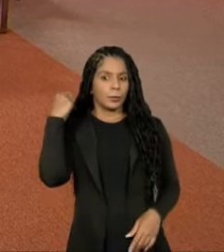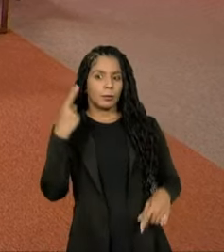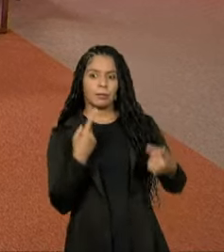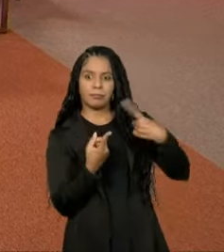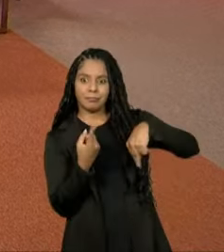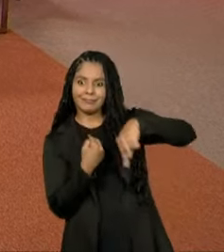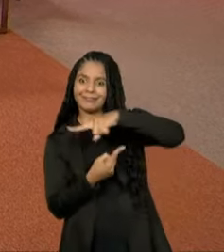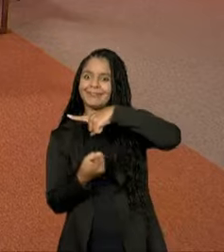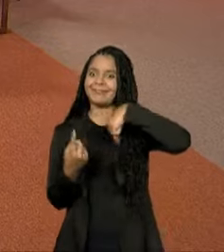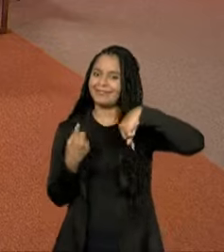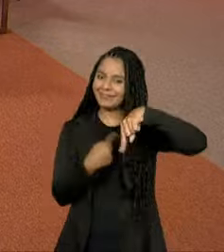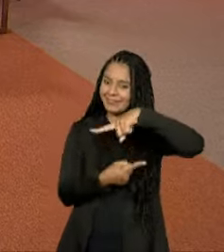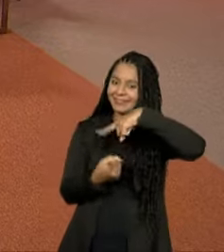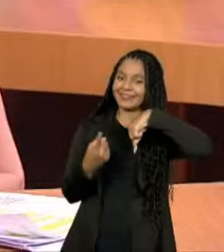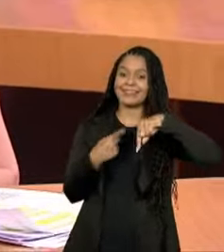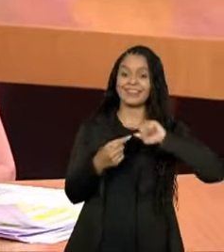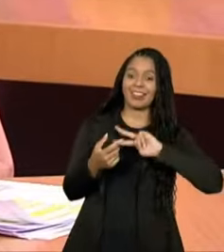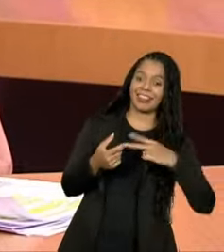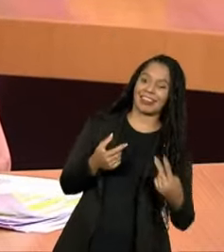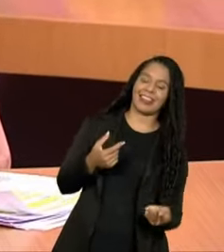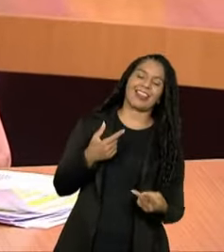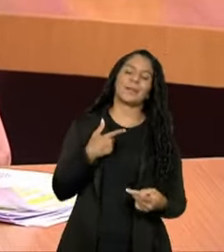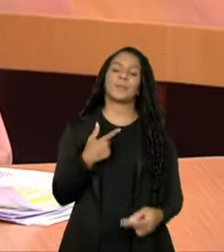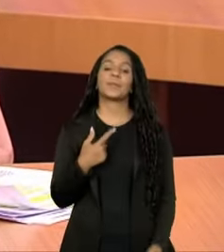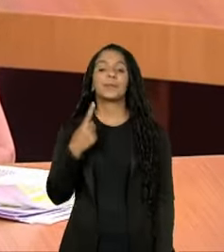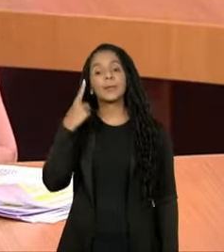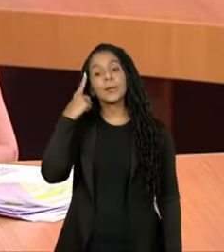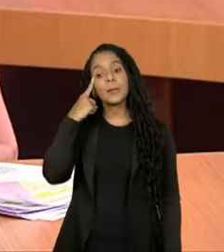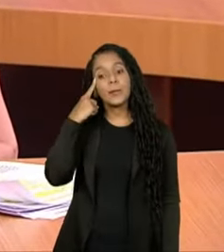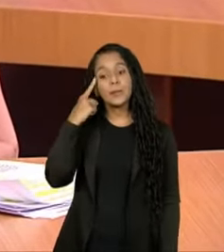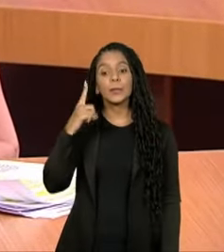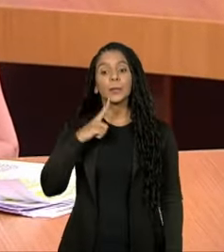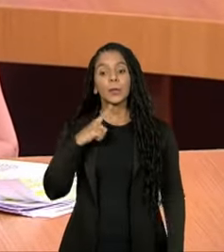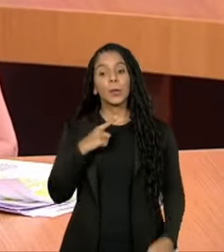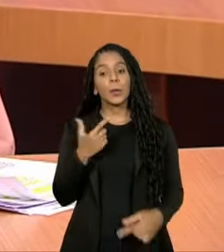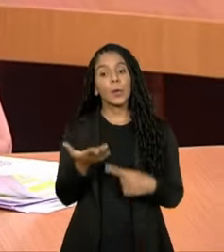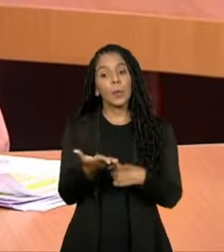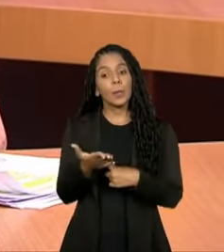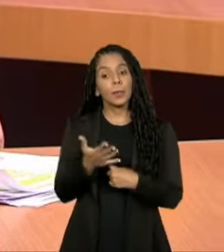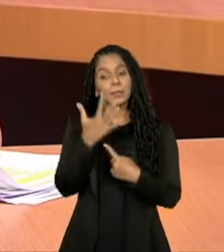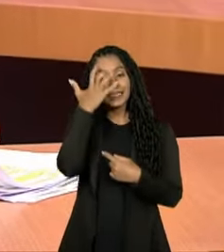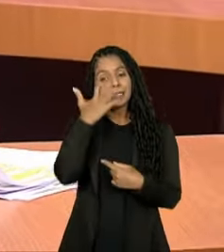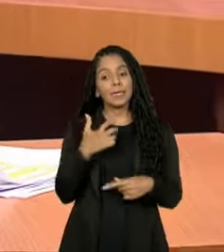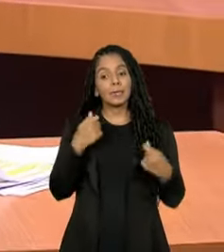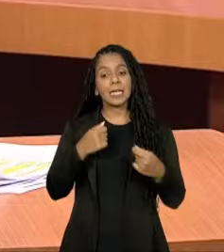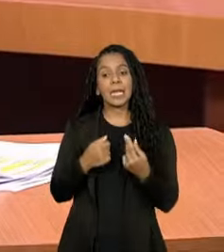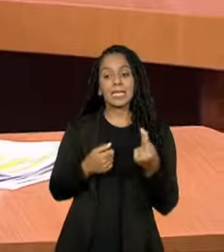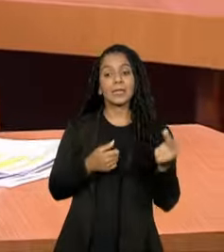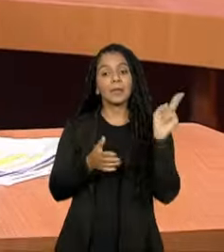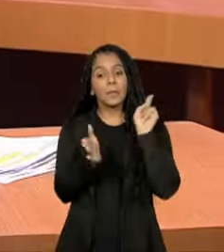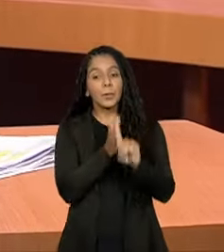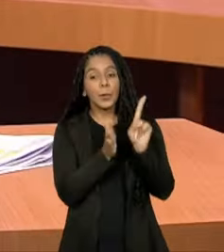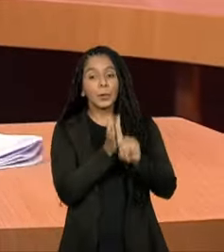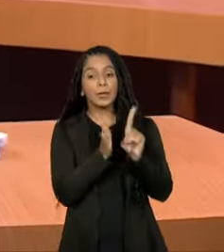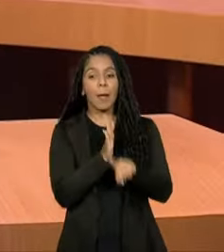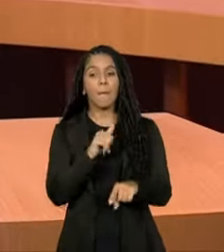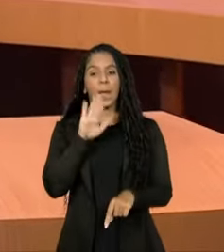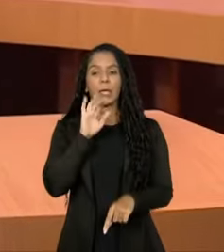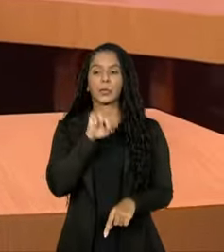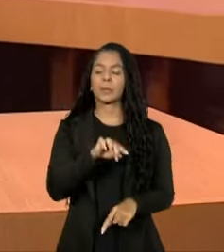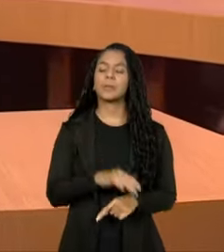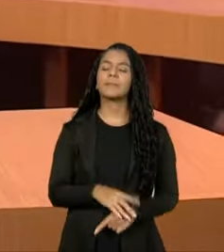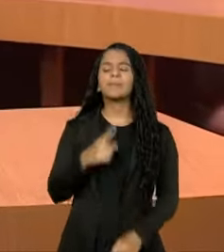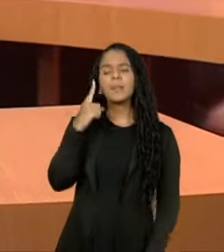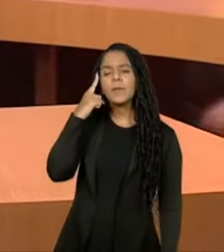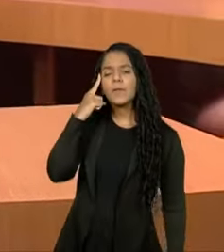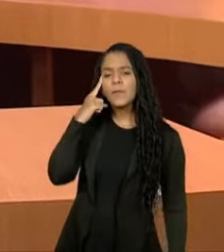que... É que o nosso querido Marcelo Freixo tem um compromisso seríssimo. Ele vai ter que nos deixar mais cedo. Então, vou perguntar mais para ele aqui. É,